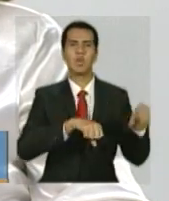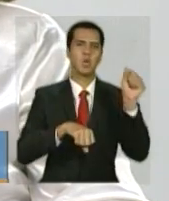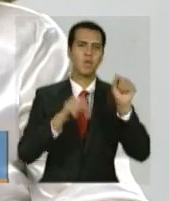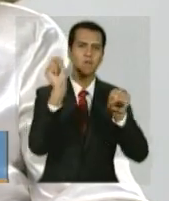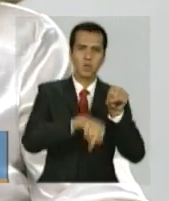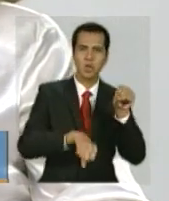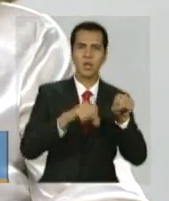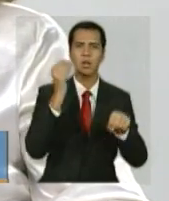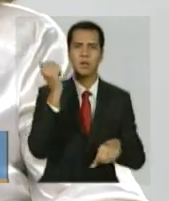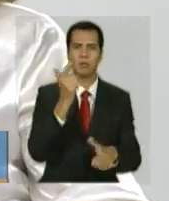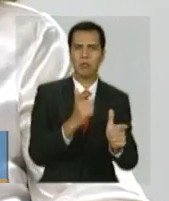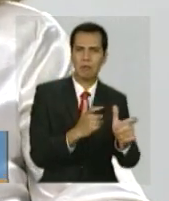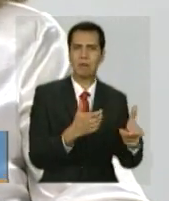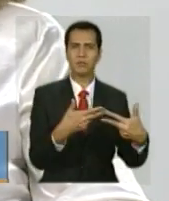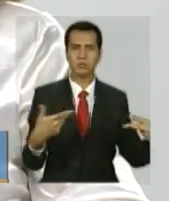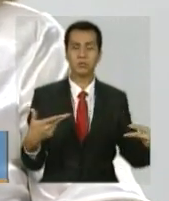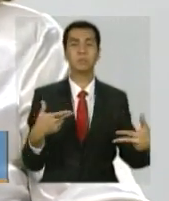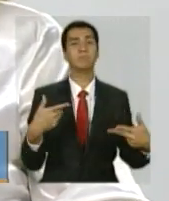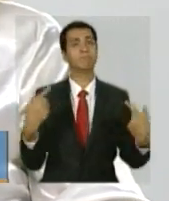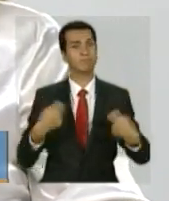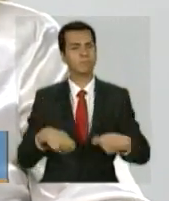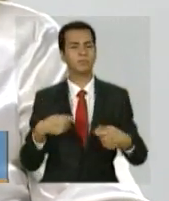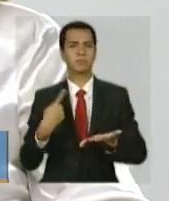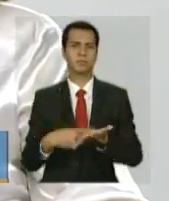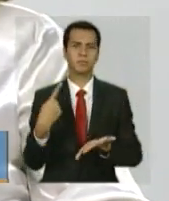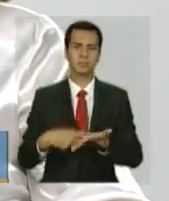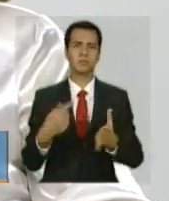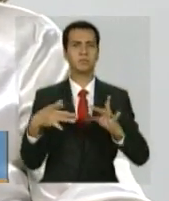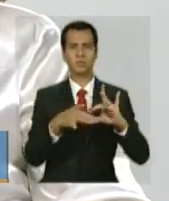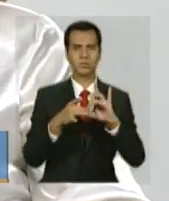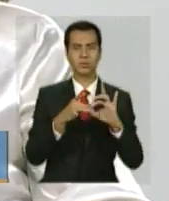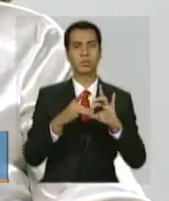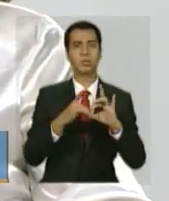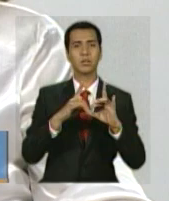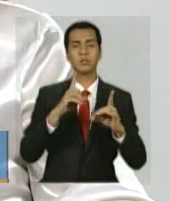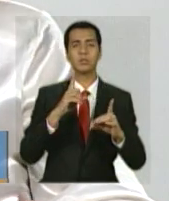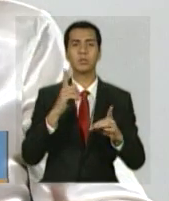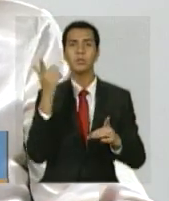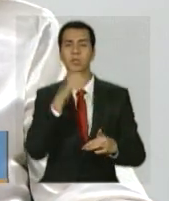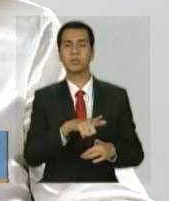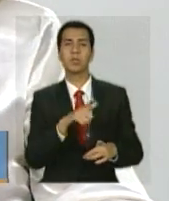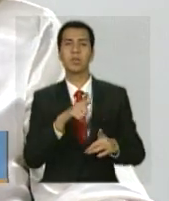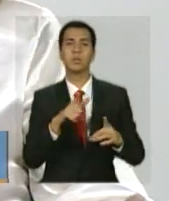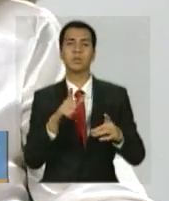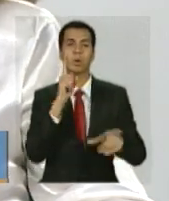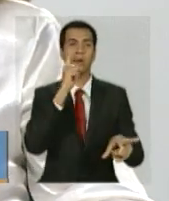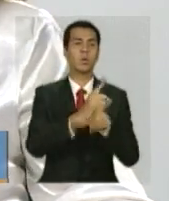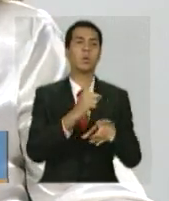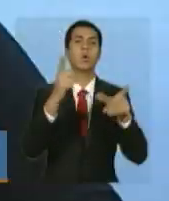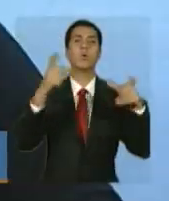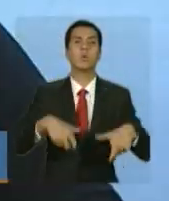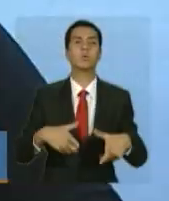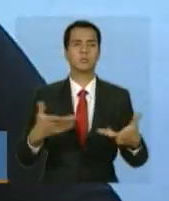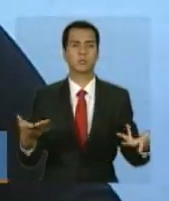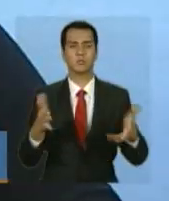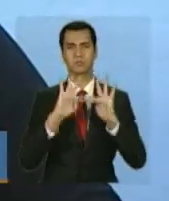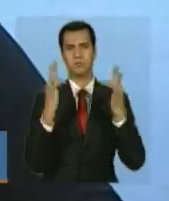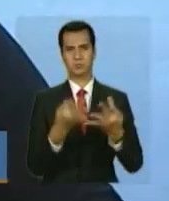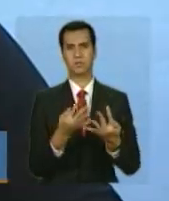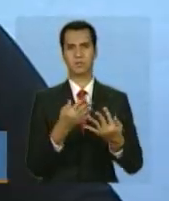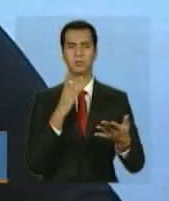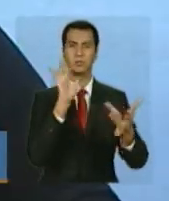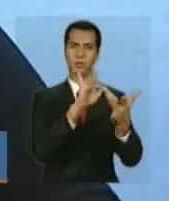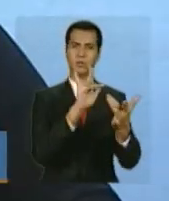ser estabelecidas para chegar aonde se encontra essa família, né? Seja com a questão de segurança para chegar